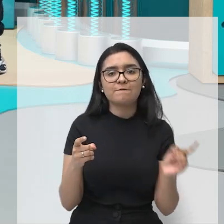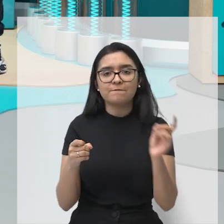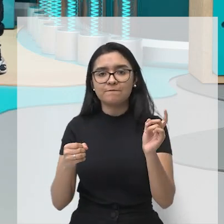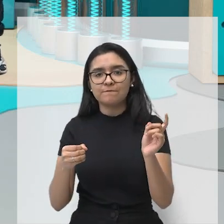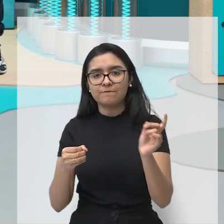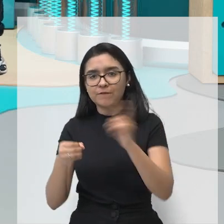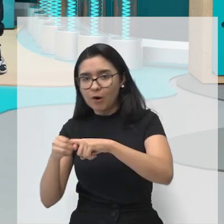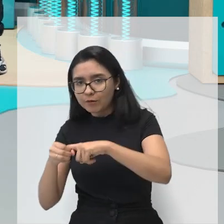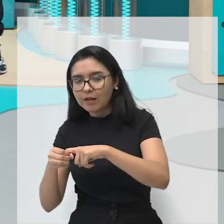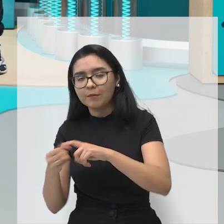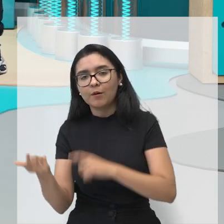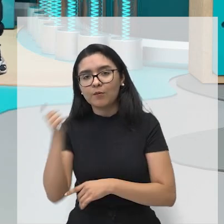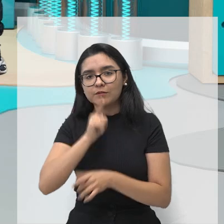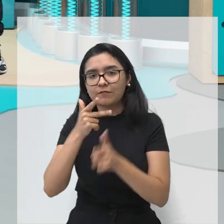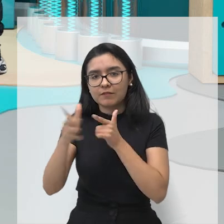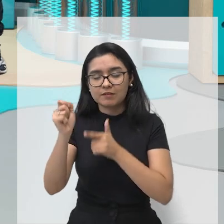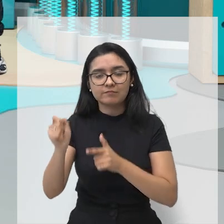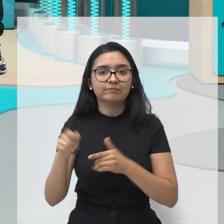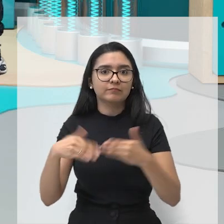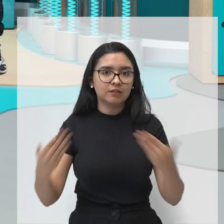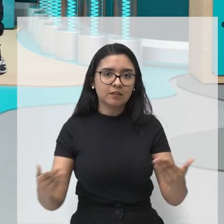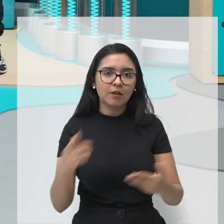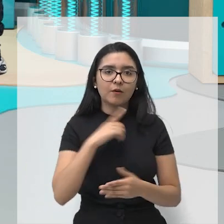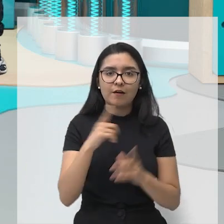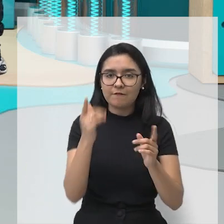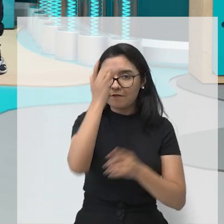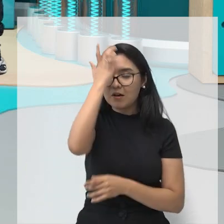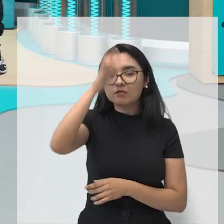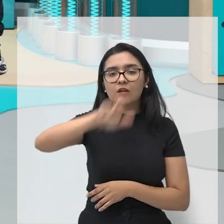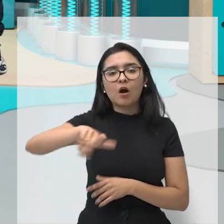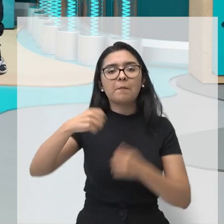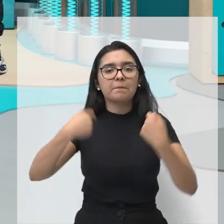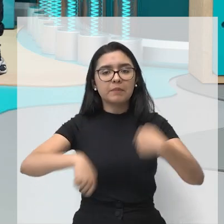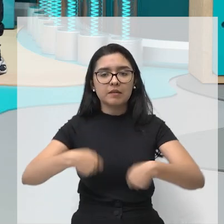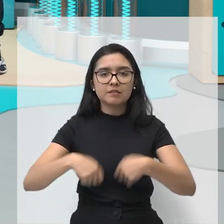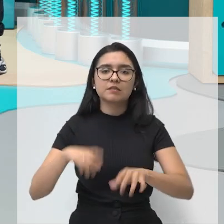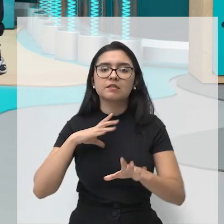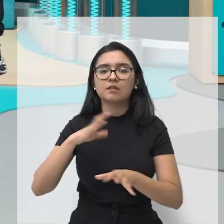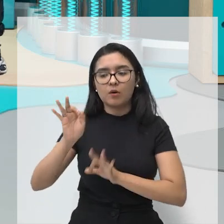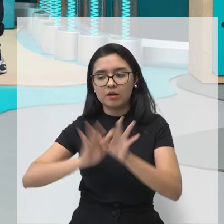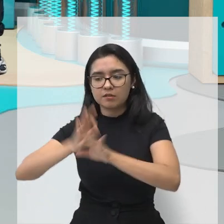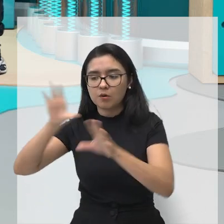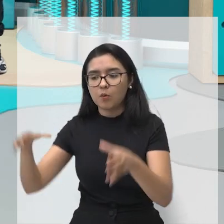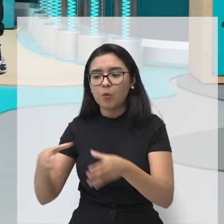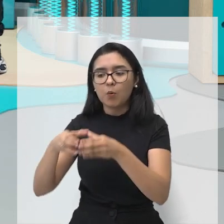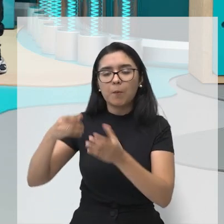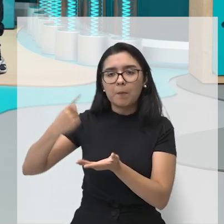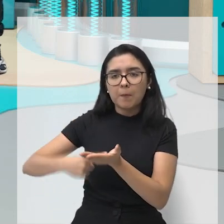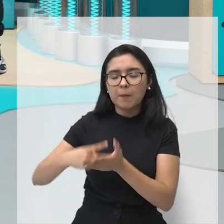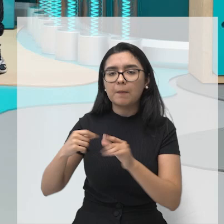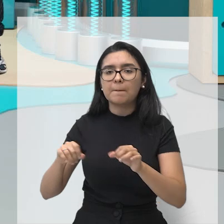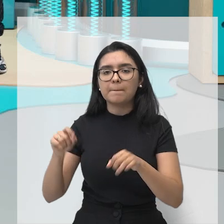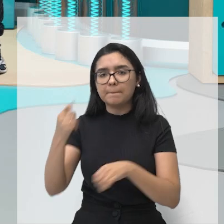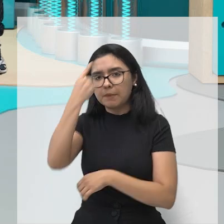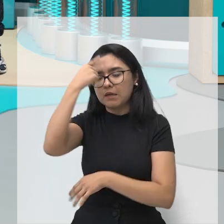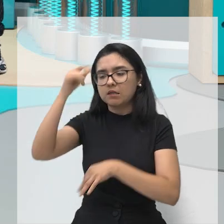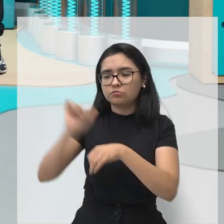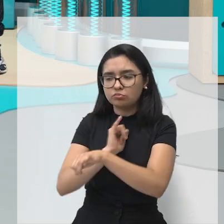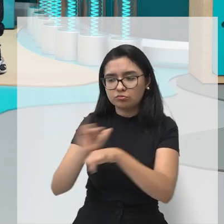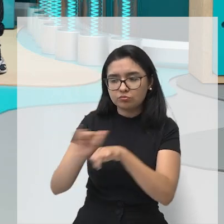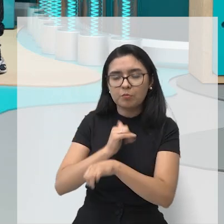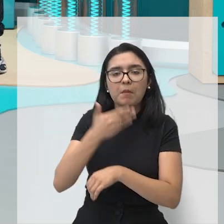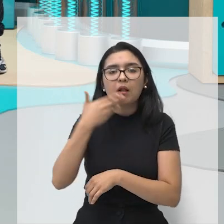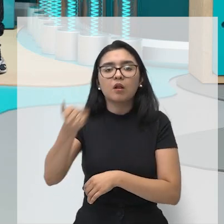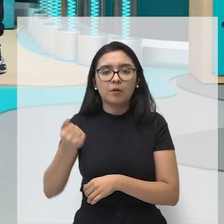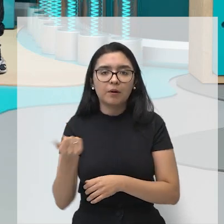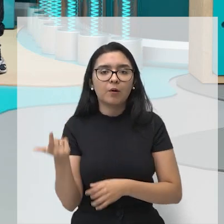poder vencer o jogo. Então é um trabalho gigante, precisa coordenar a equipe, precisa pensar ali na estratégia